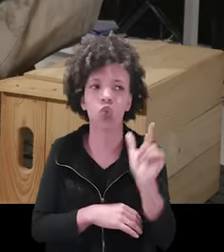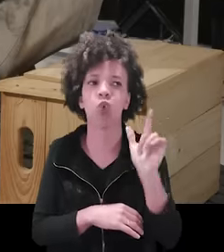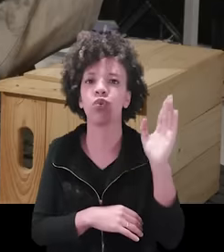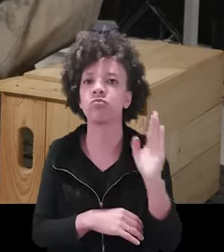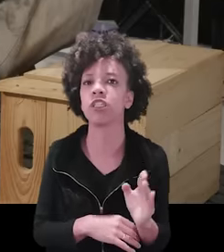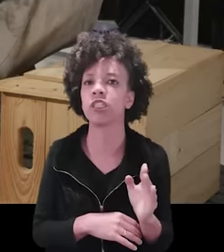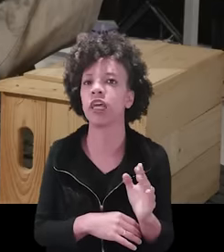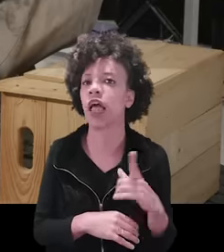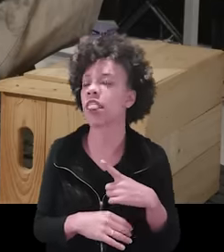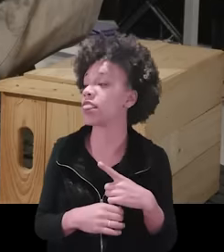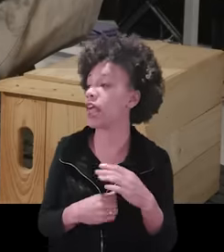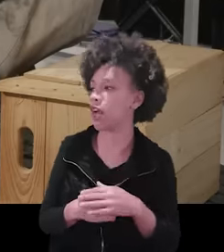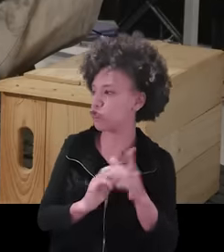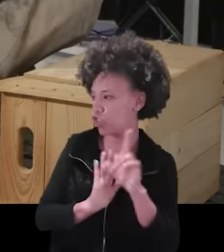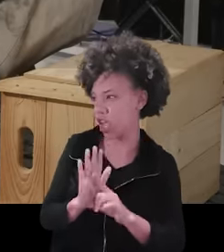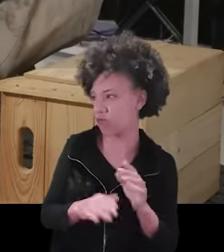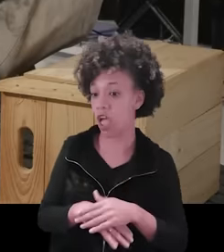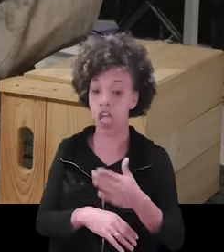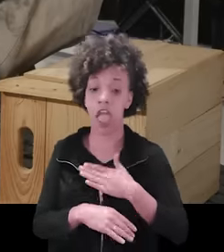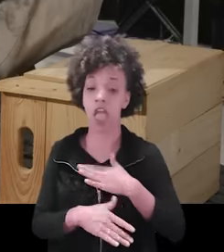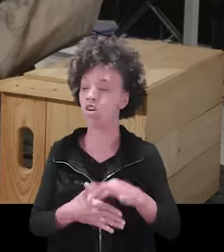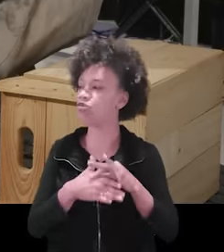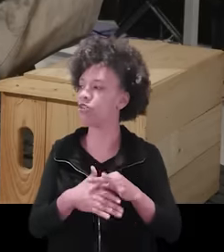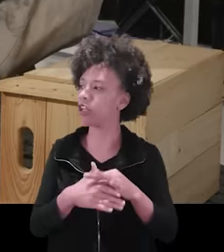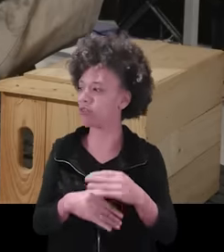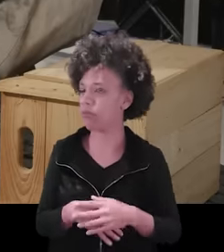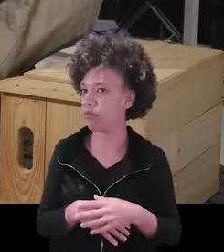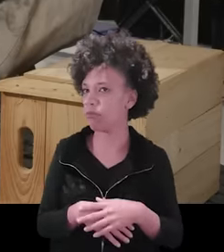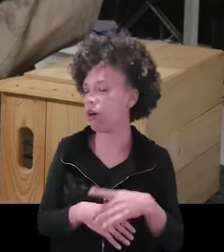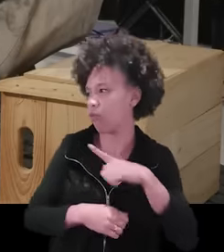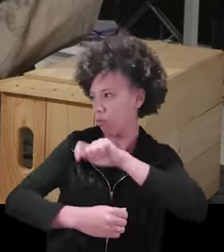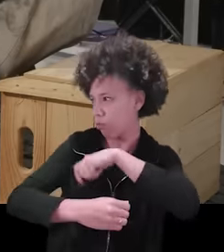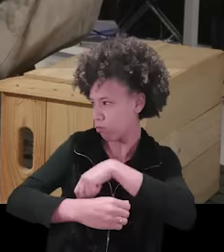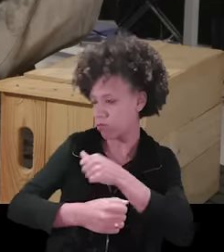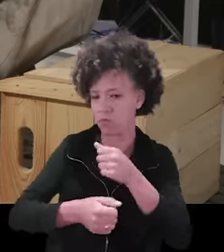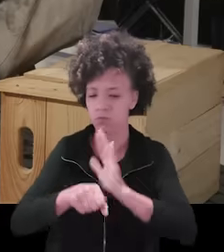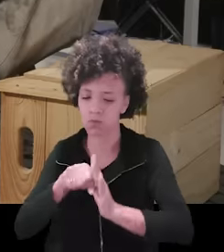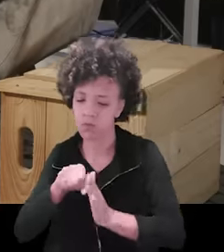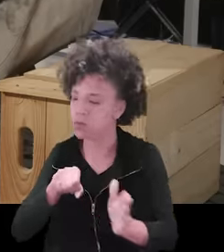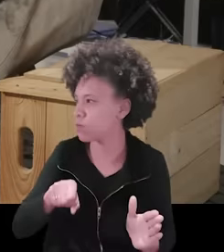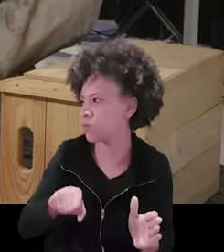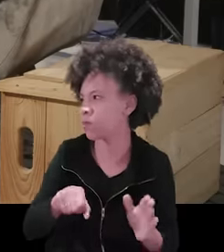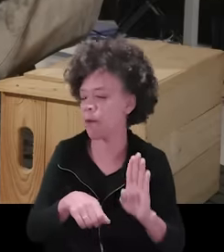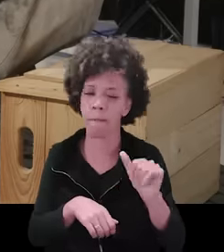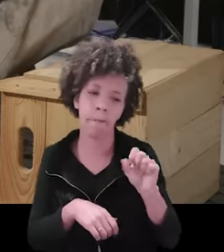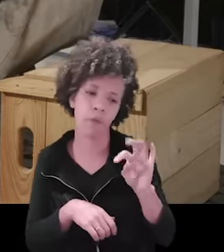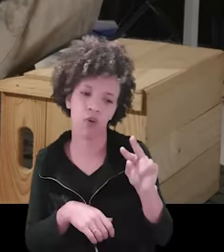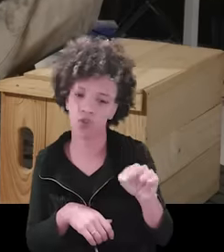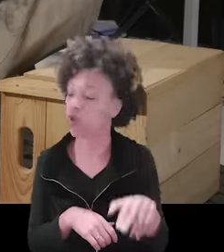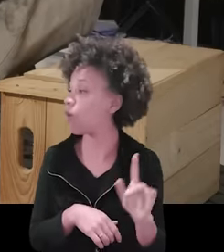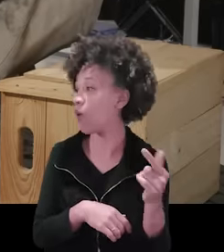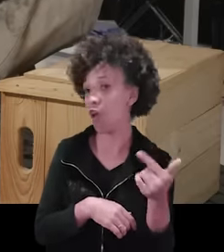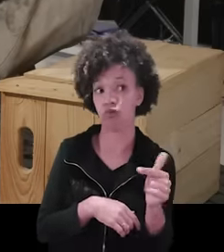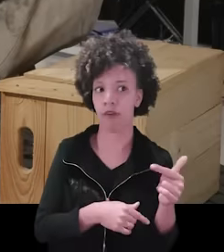outro brasileiro tem o transporte de uma rata eu sou o dono do transporte de uma rata eu sou um cara que cozinhe a batata em Boston Eu